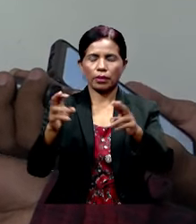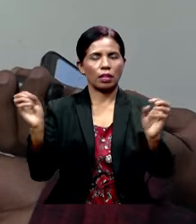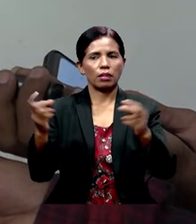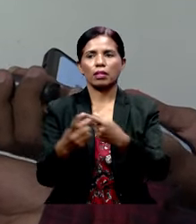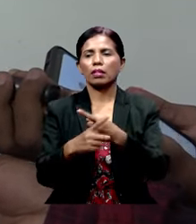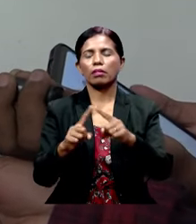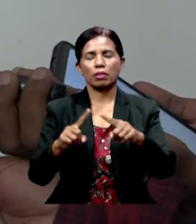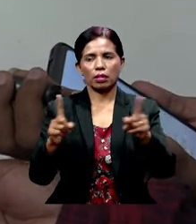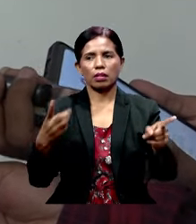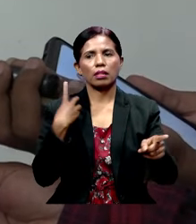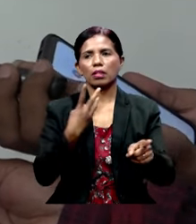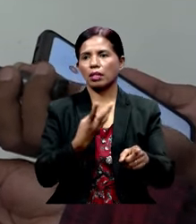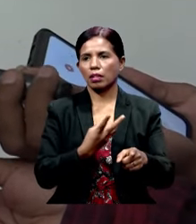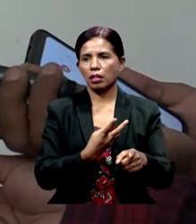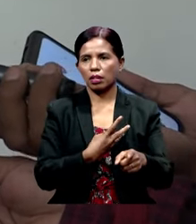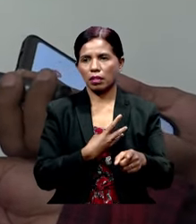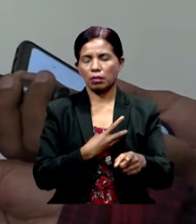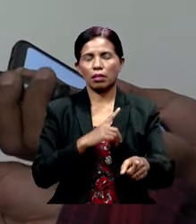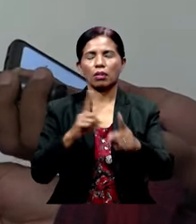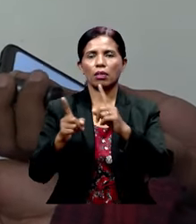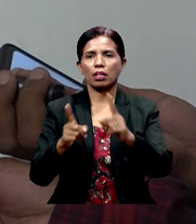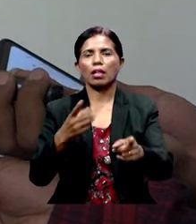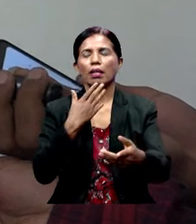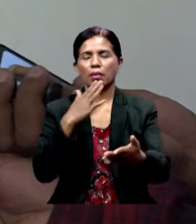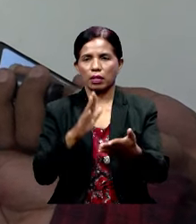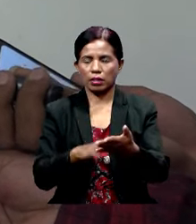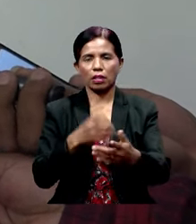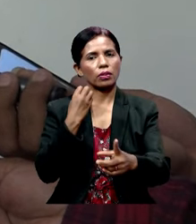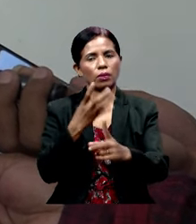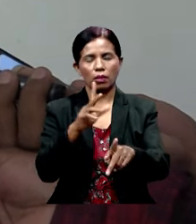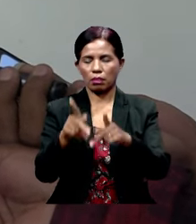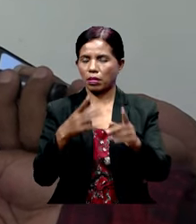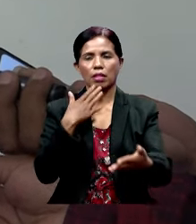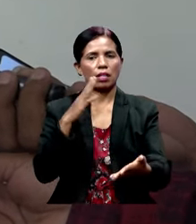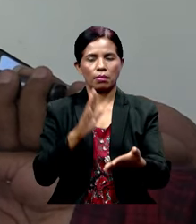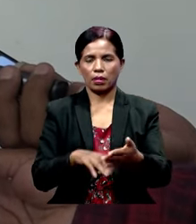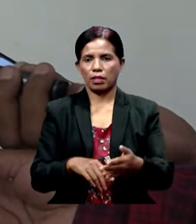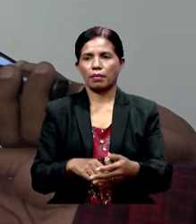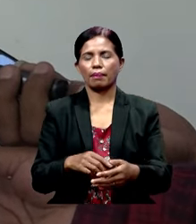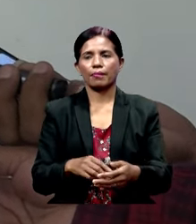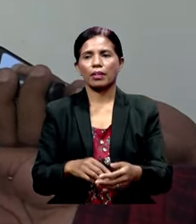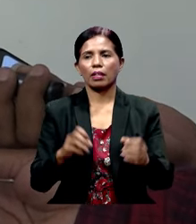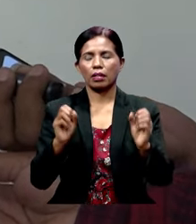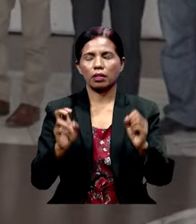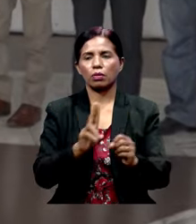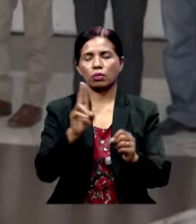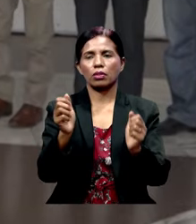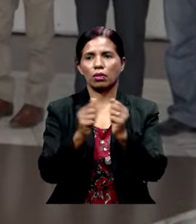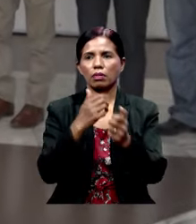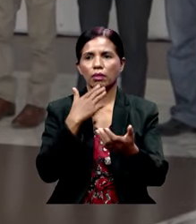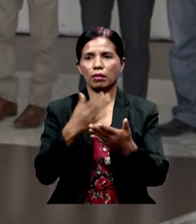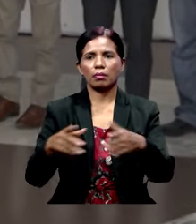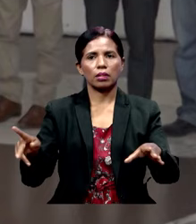diferença opinião na, antau ita ba trata ema insulta ema hatuna ema. Ne liberdade de expressão ne tem que usa hore dia.